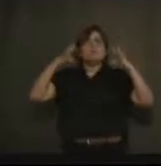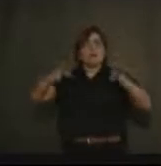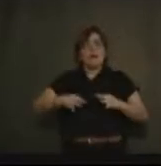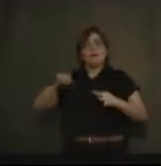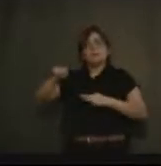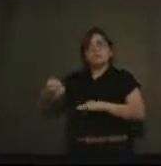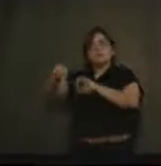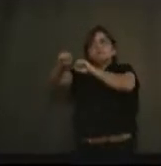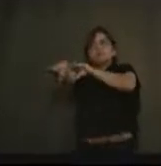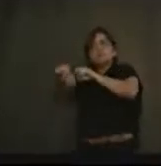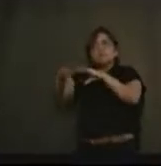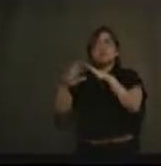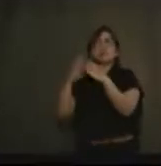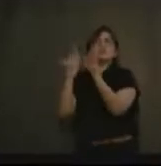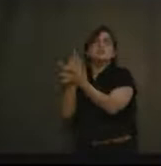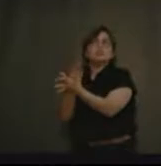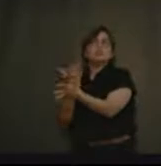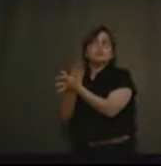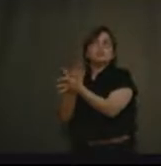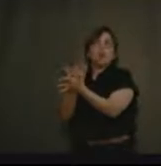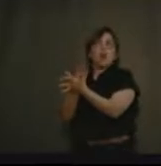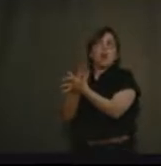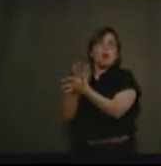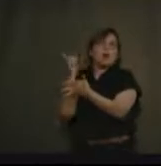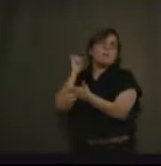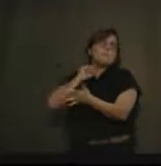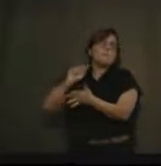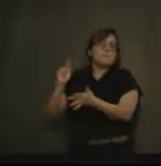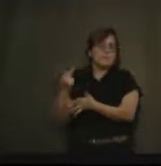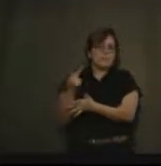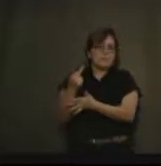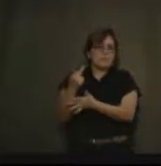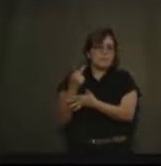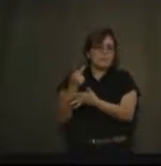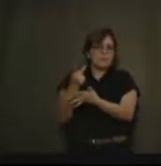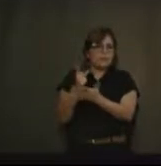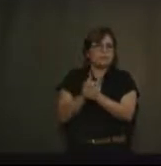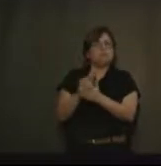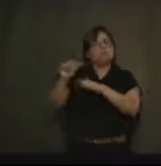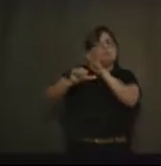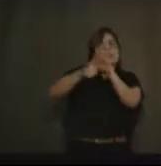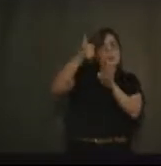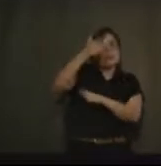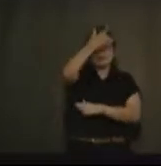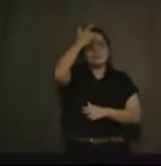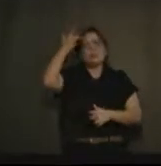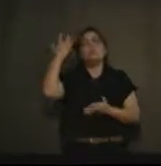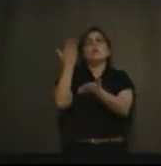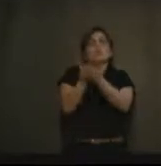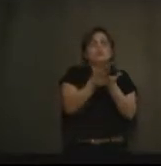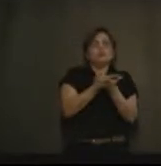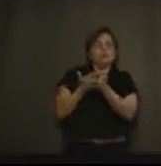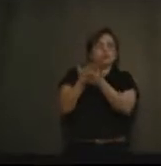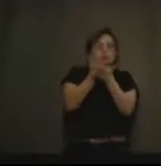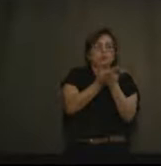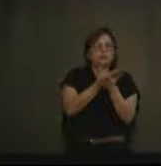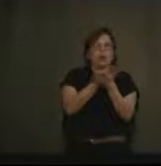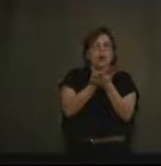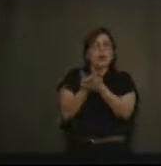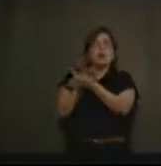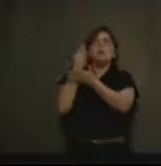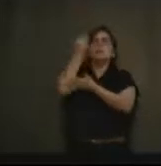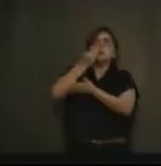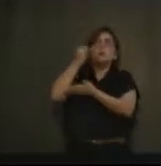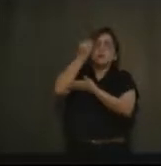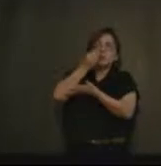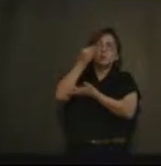escola de Minas, ele foi uma das primeiras pessoas a estudar os experimentos de